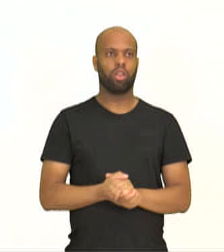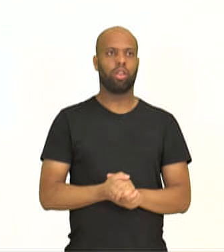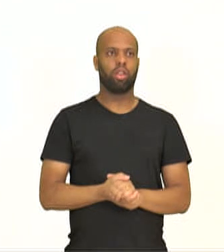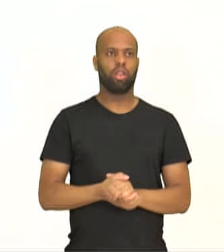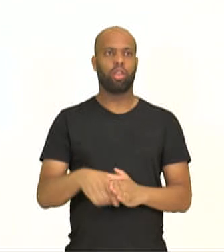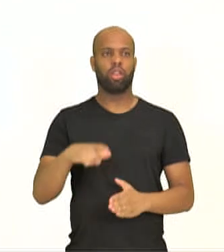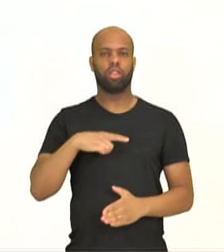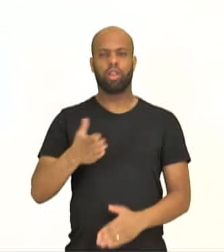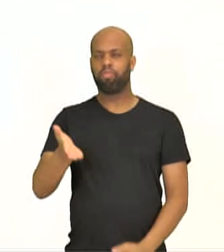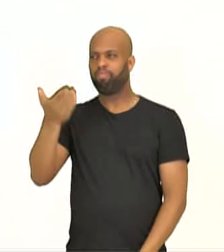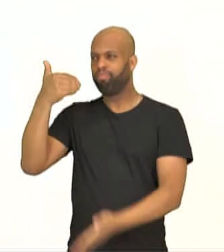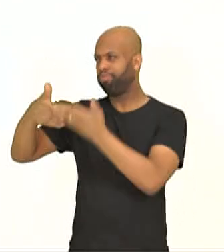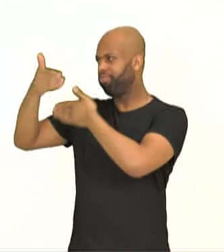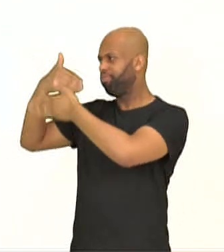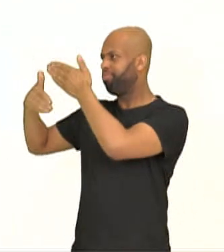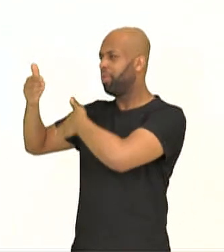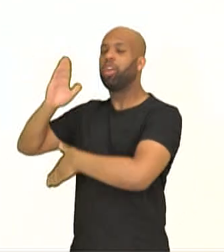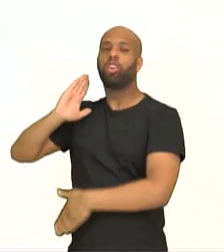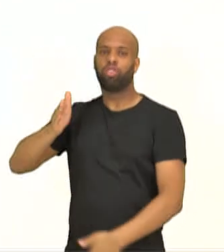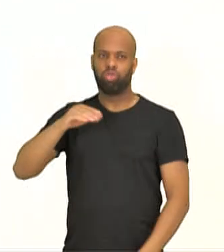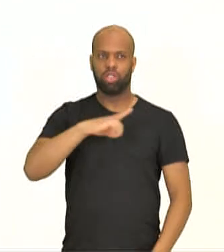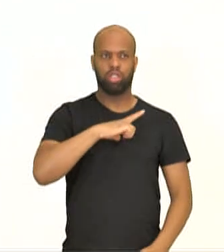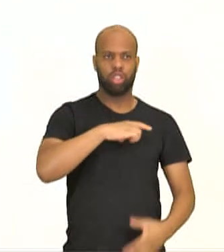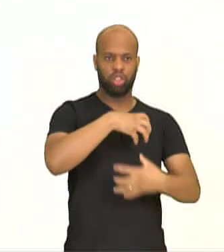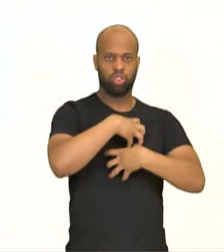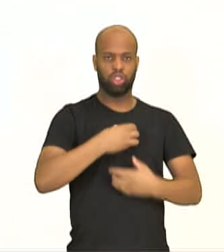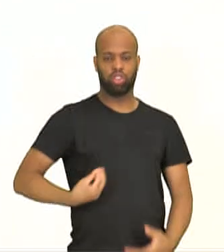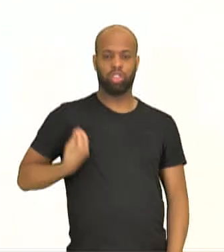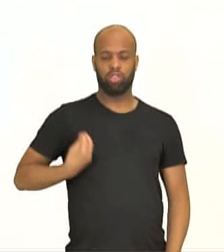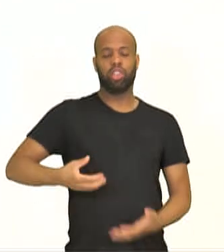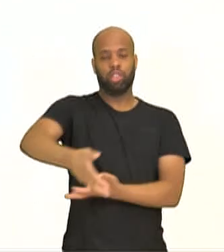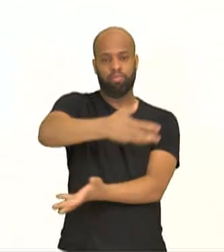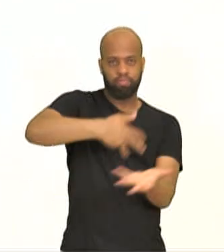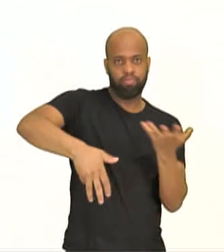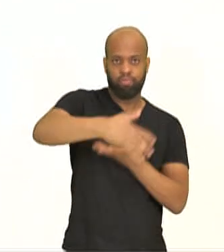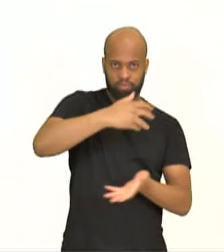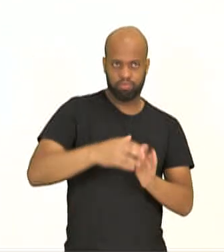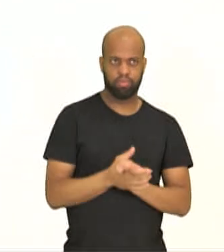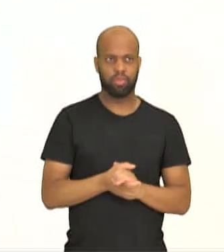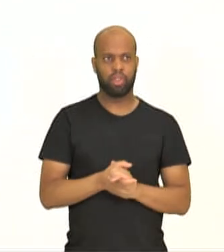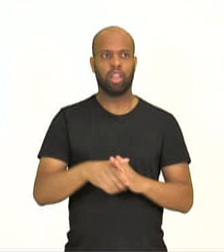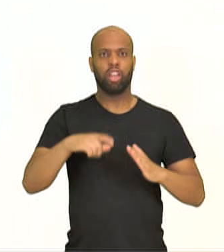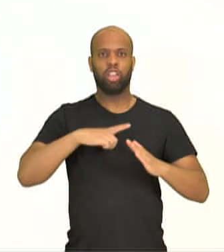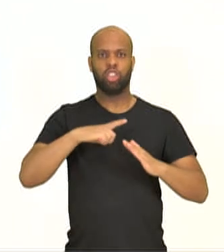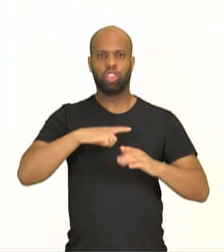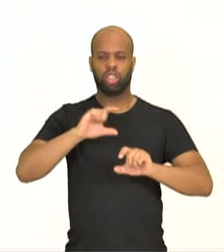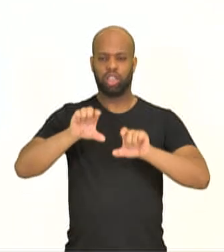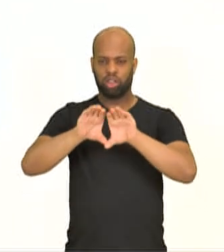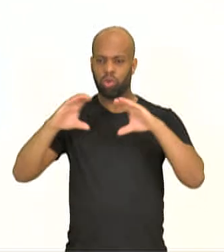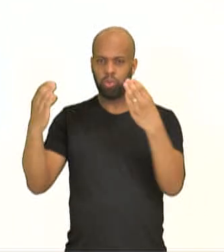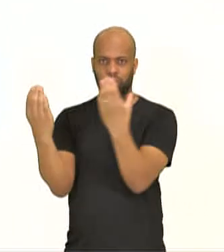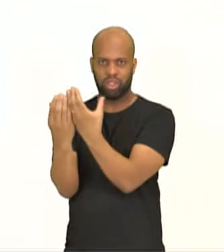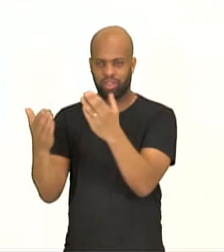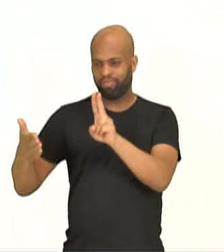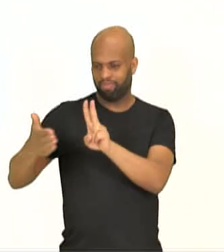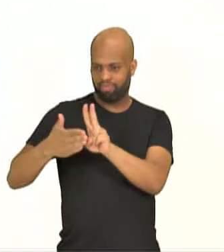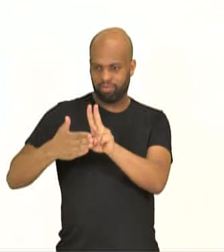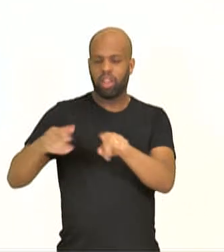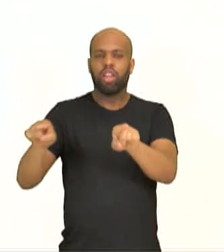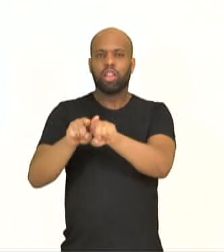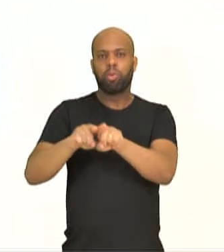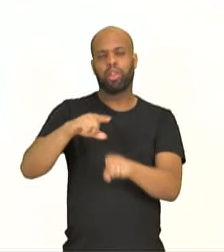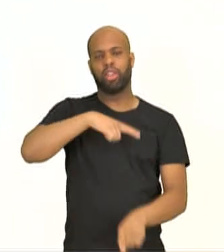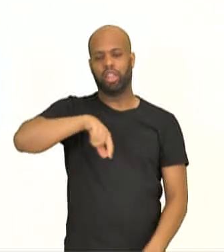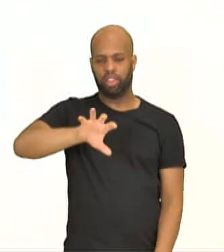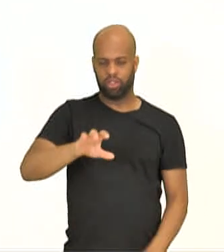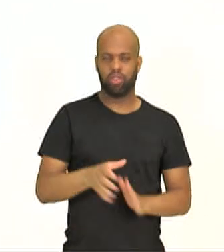povos ancestrais, nós já visualizamos modos de vida cooperativo. E mesmo nas tribos indígenas, até hoje em dia, nós vemos essa